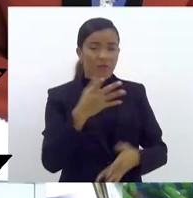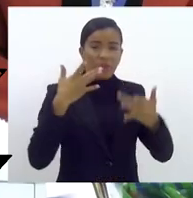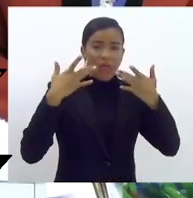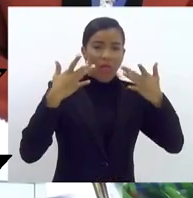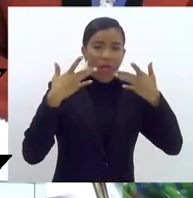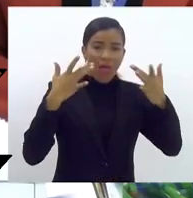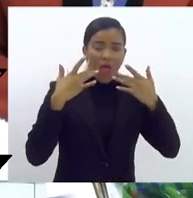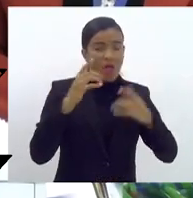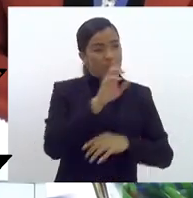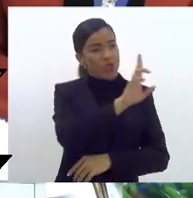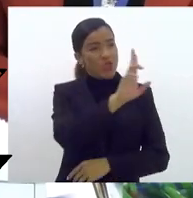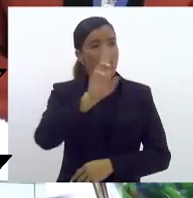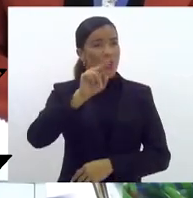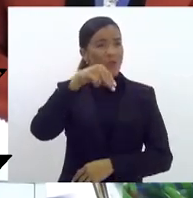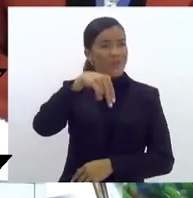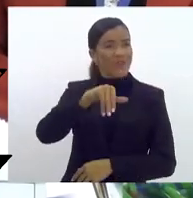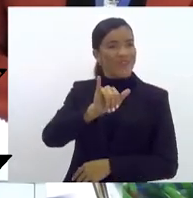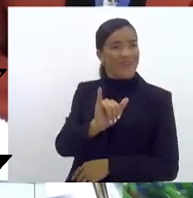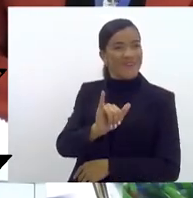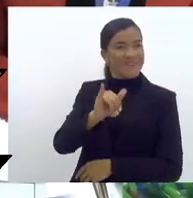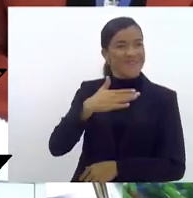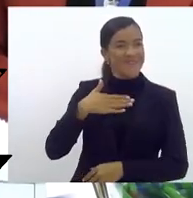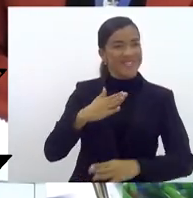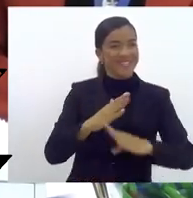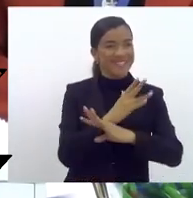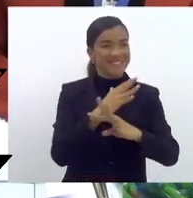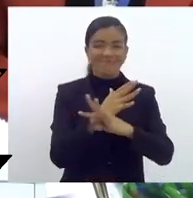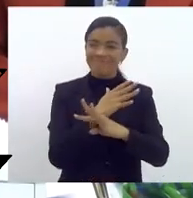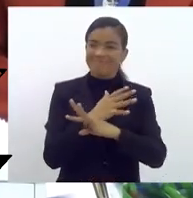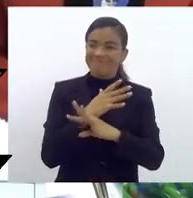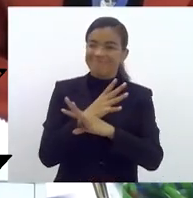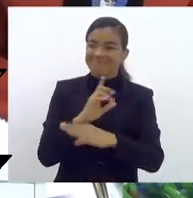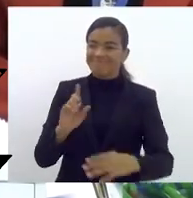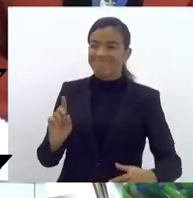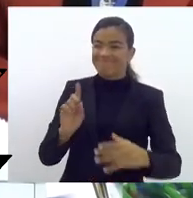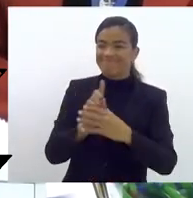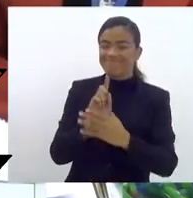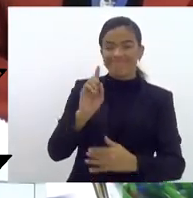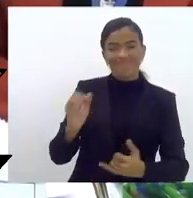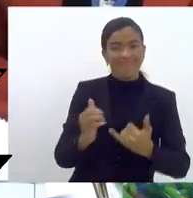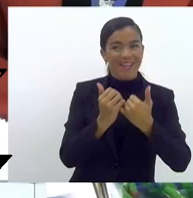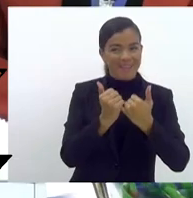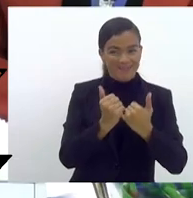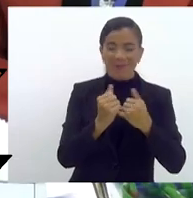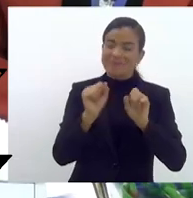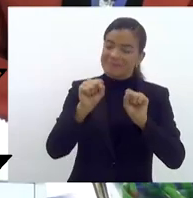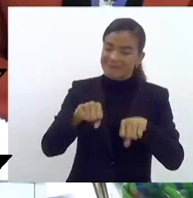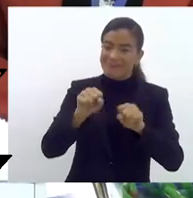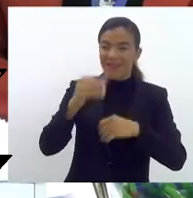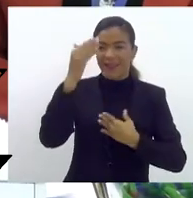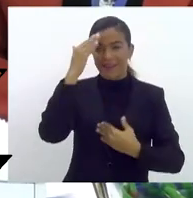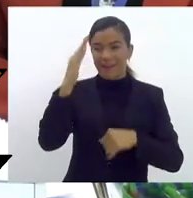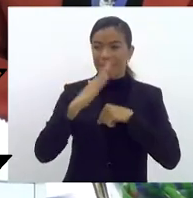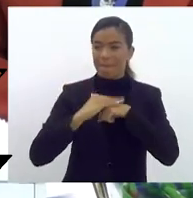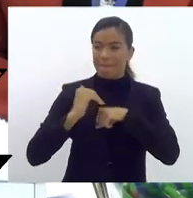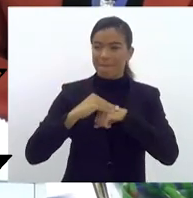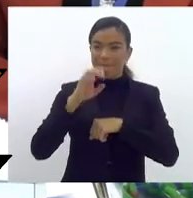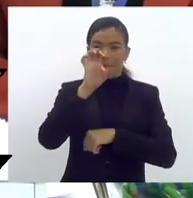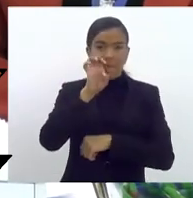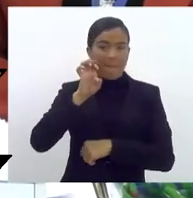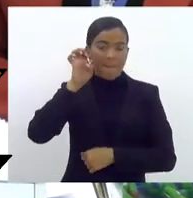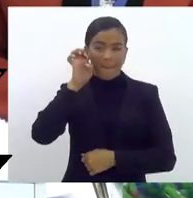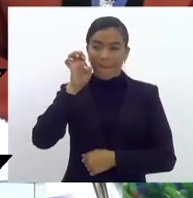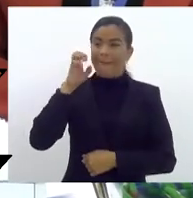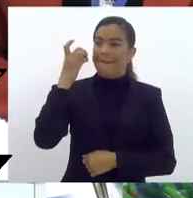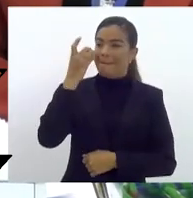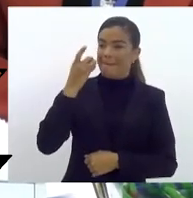particular levando o nome de Nova Iguaçu na nossa cidade a gente tem colocar como patrimônio agradeço demais o carinho da Érica takemoto que a